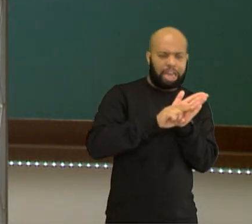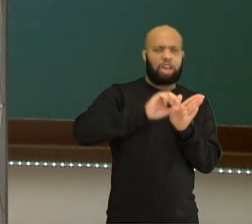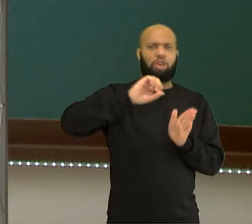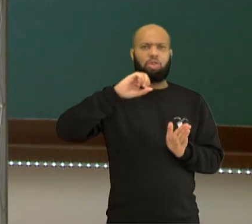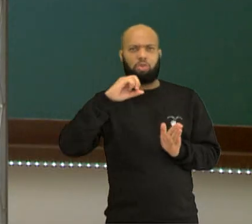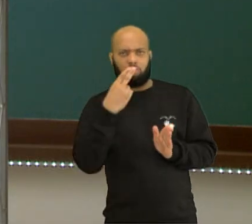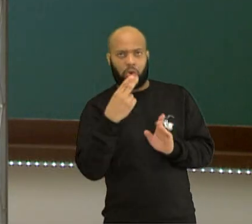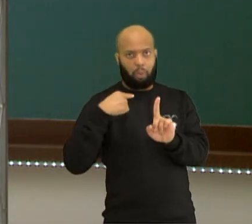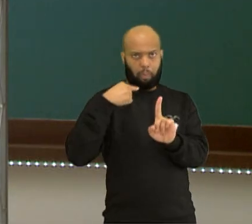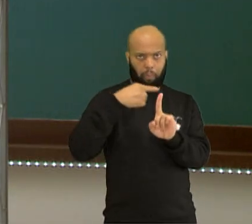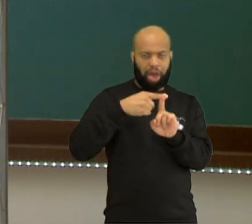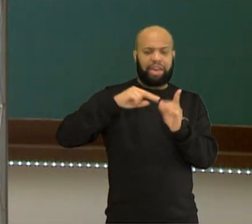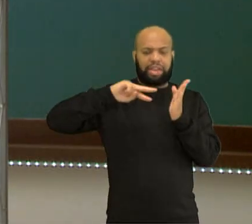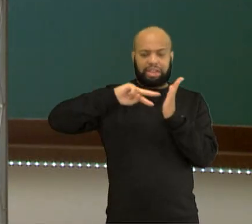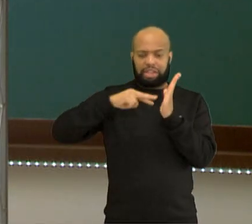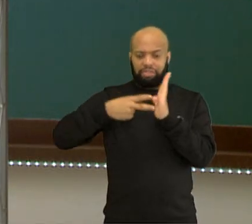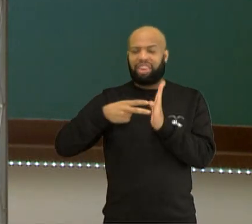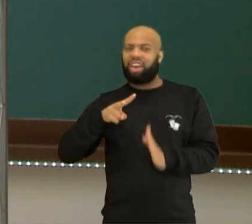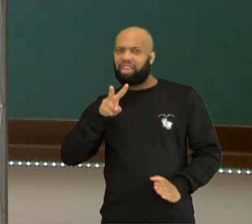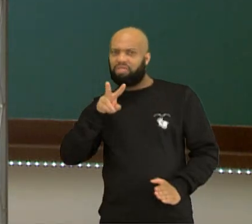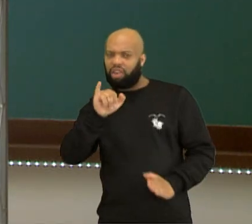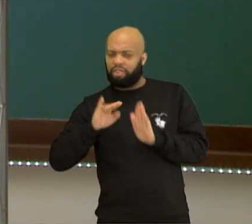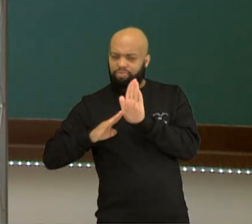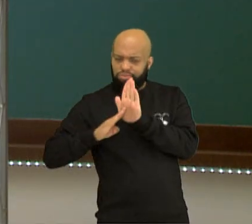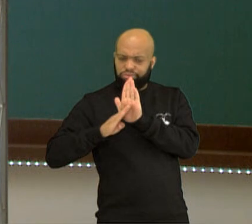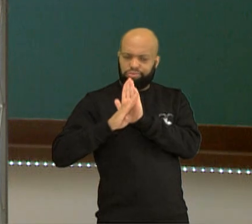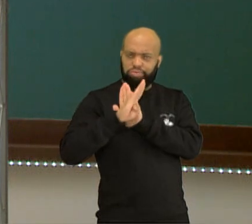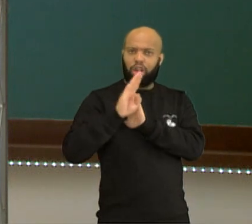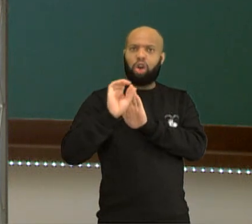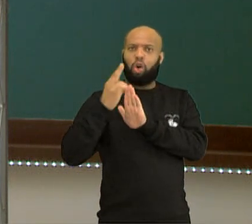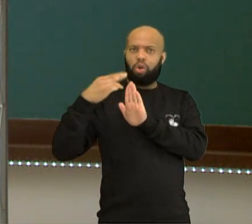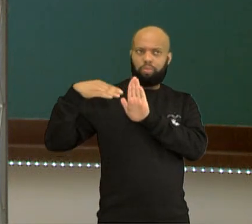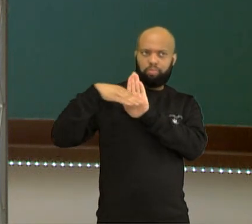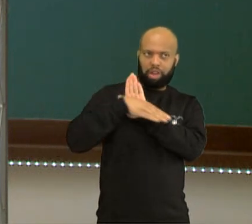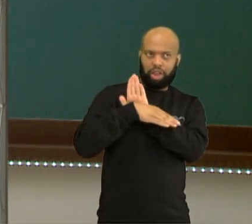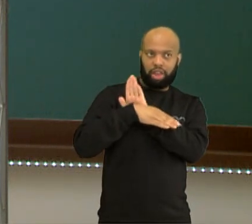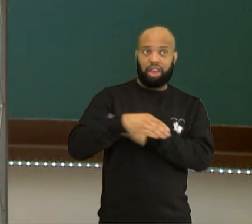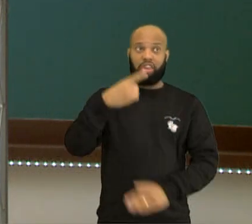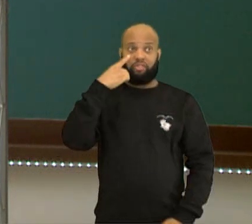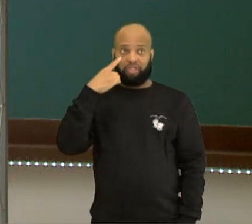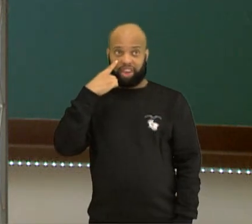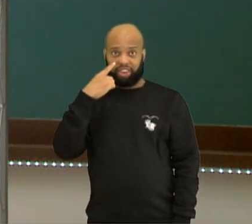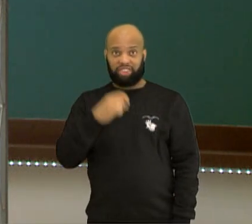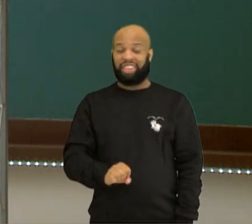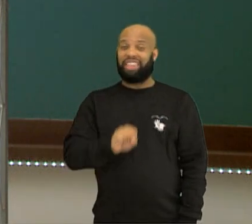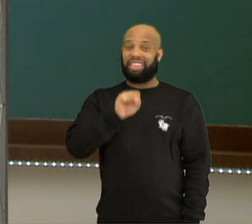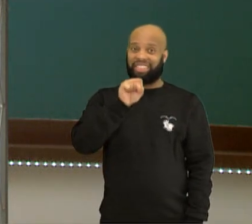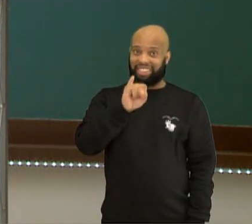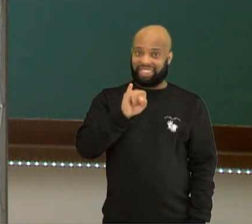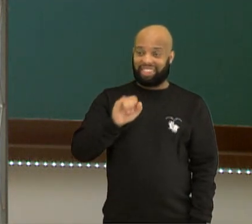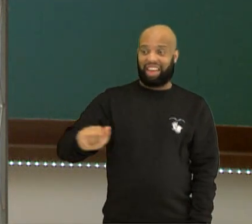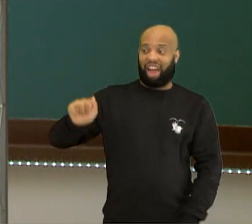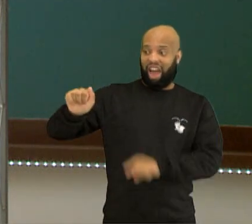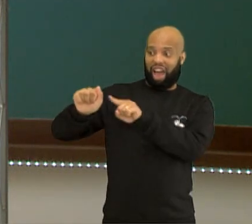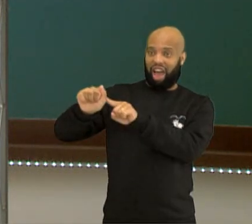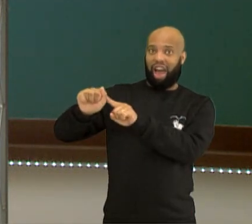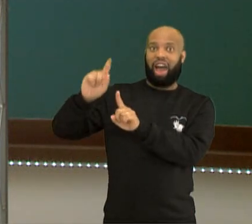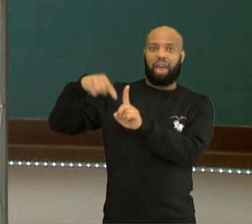é maior do que zero, né, se o A, né, é maior do que zero, essa função é crescente, ou seja, se o A assume valores